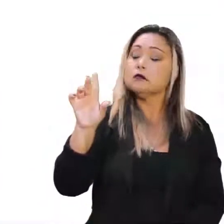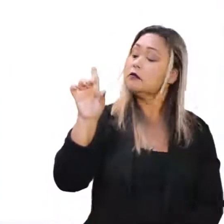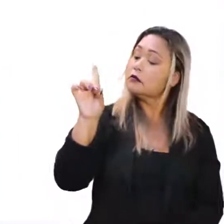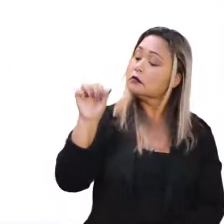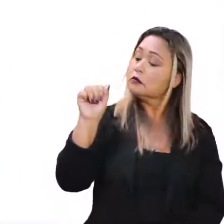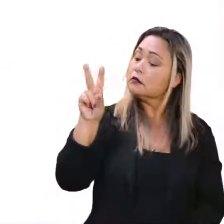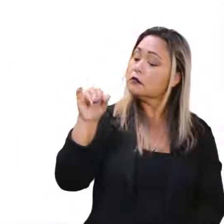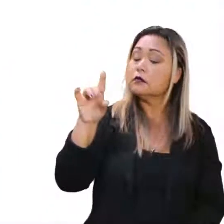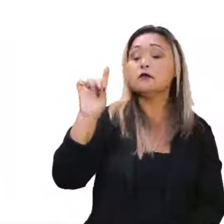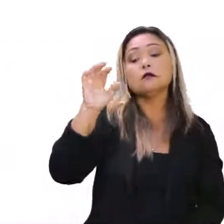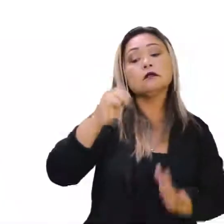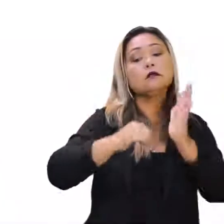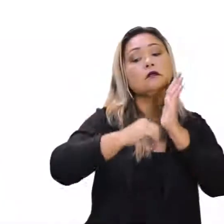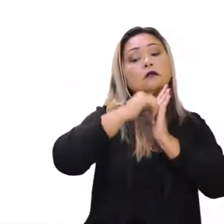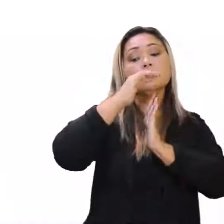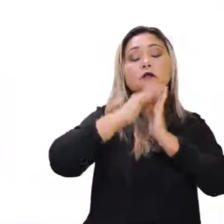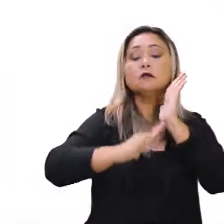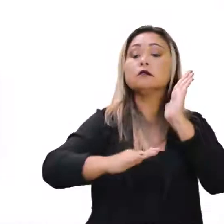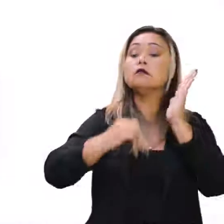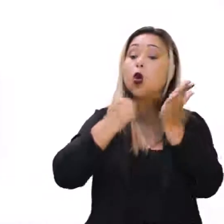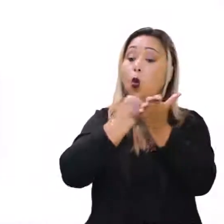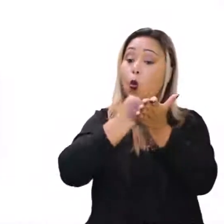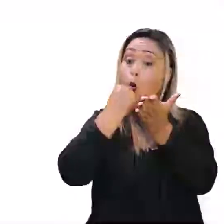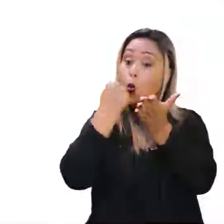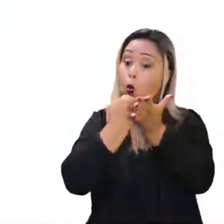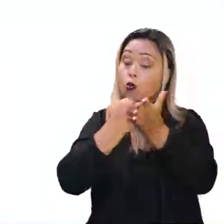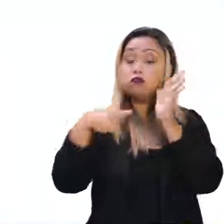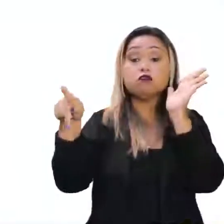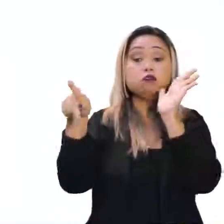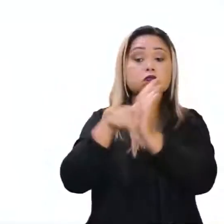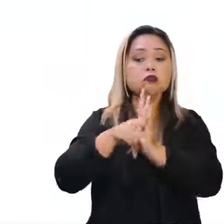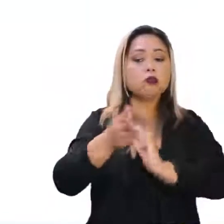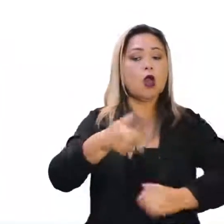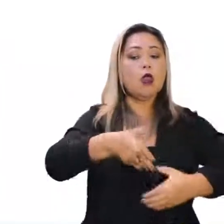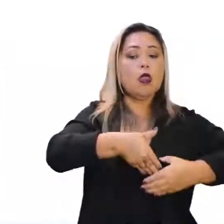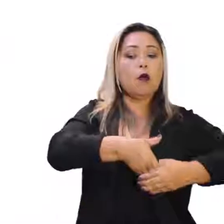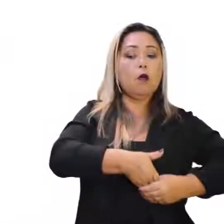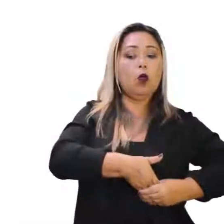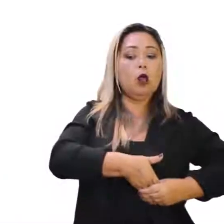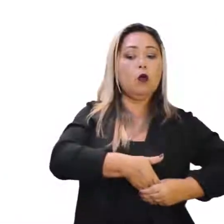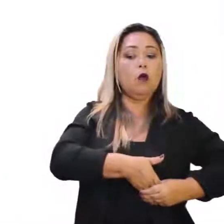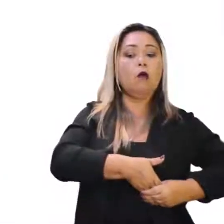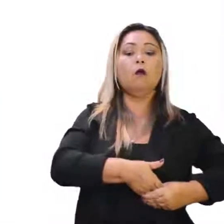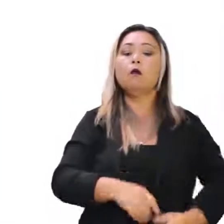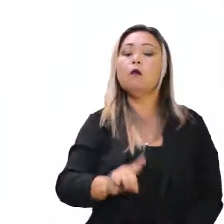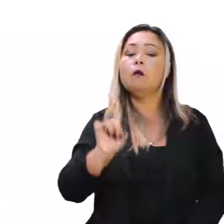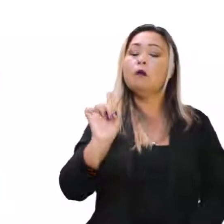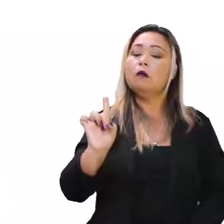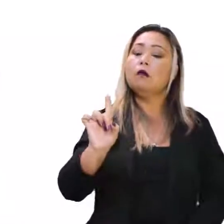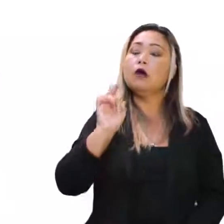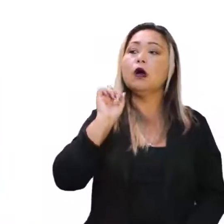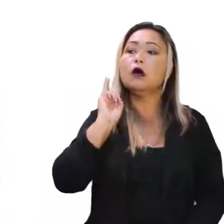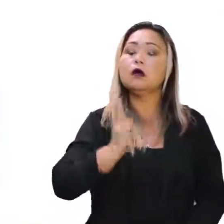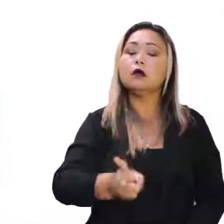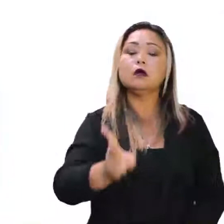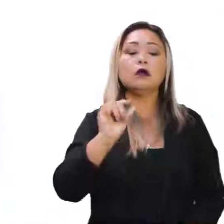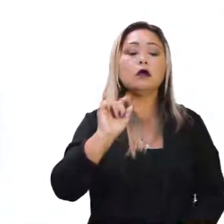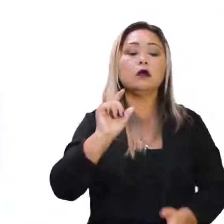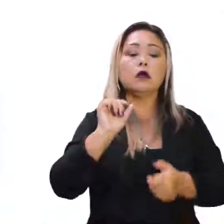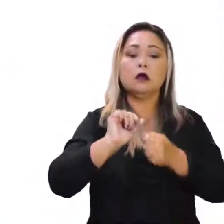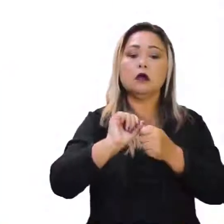Davi, era um pintor oficial contratado por Napoleão. Ele sempre estava